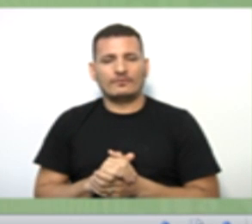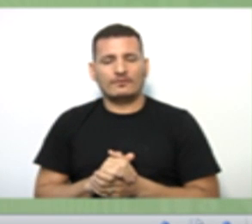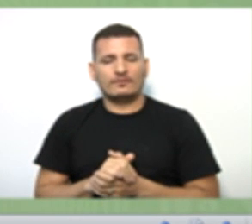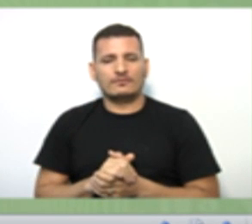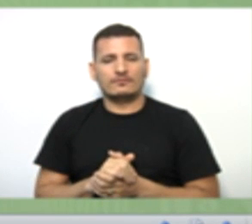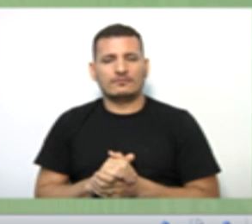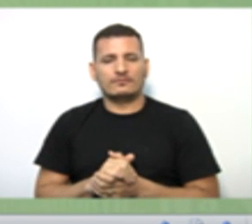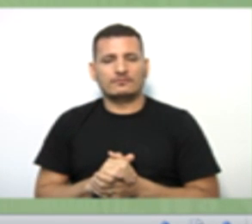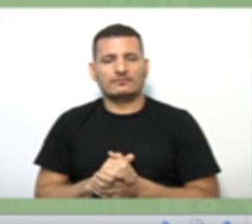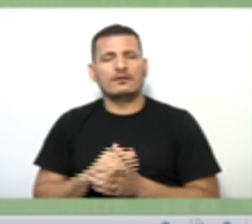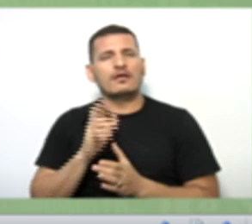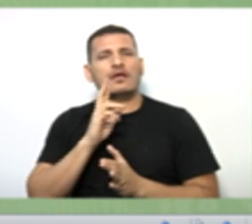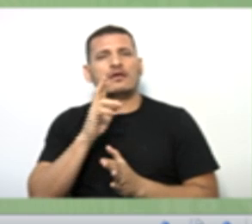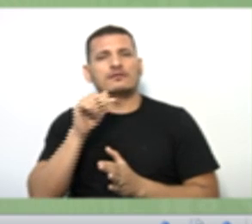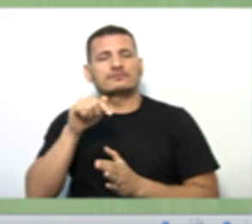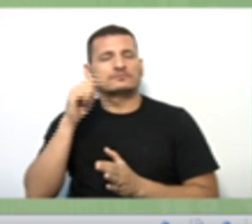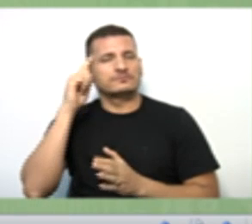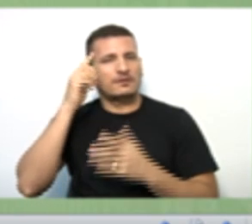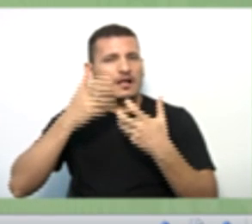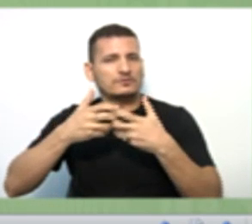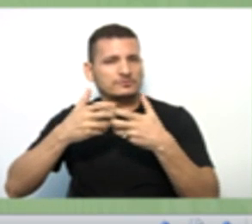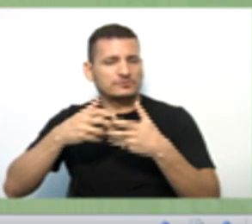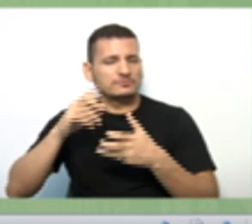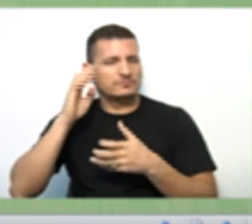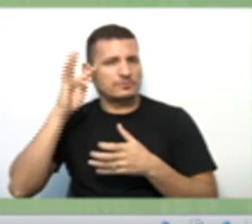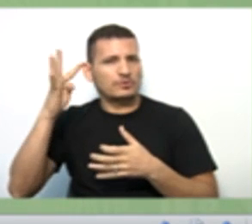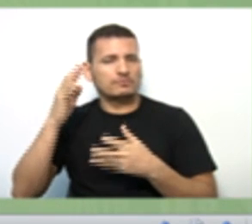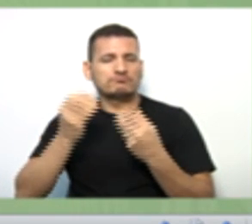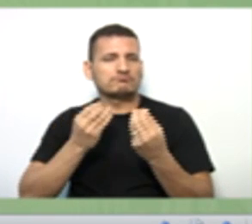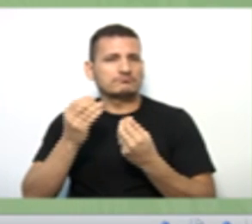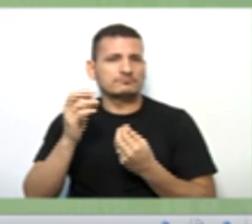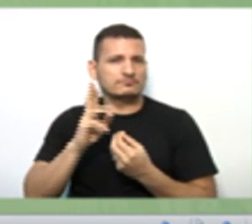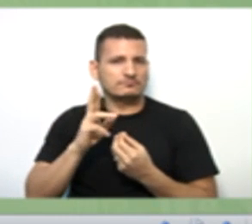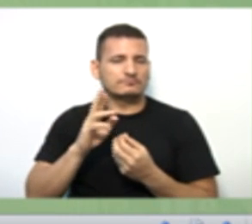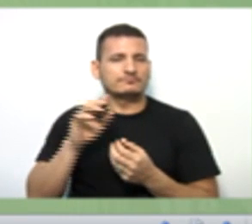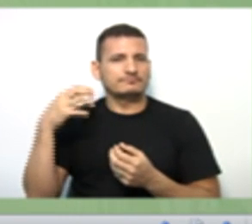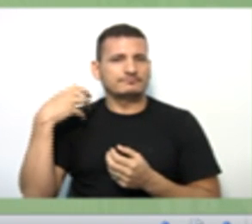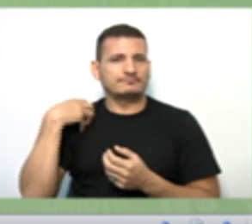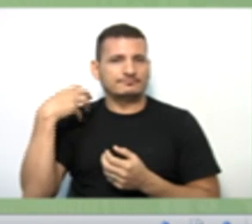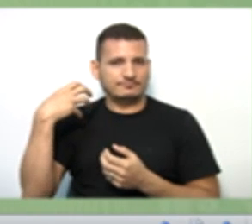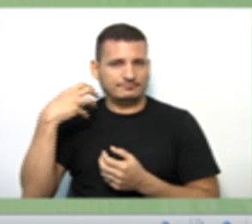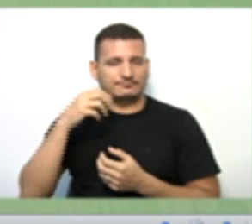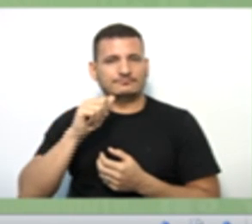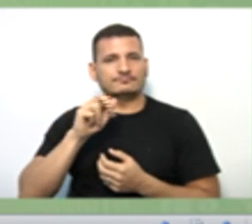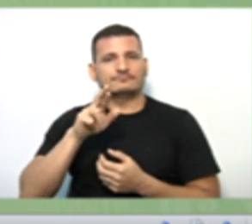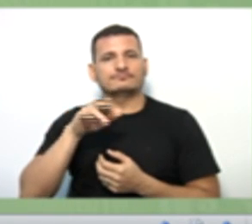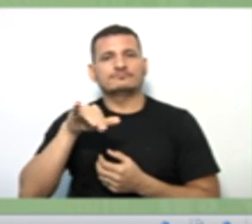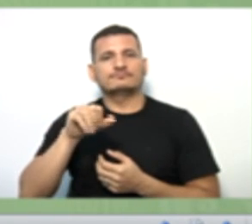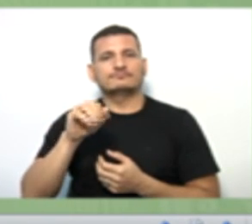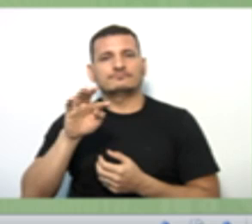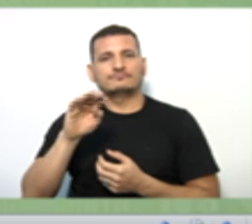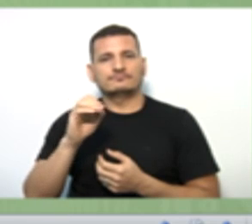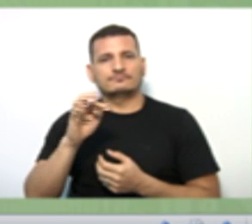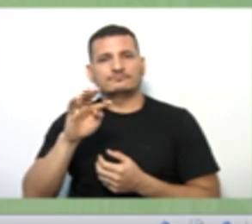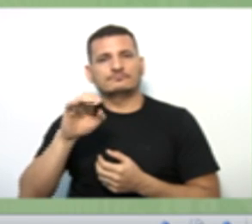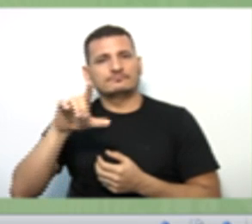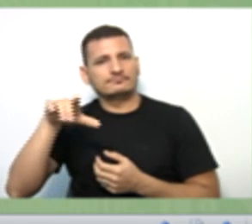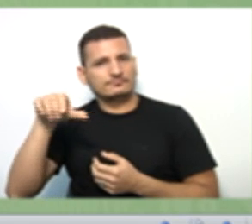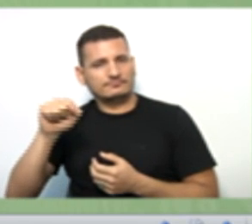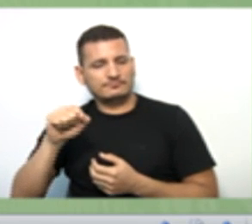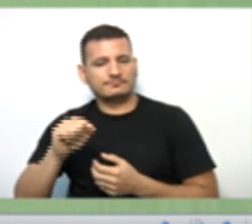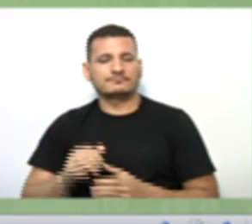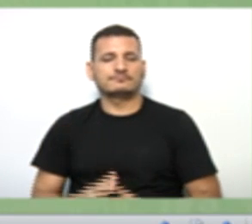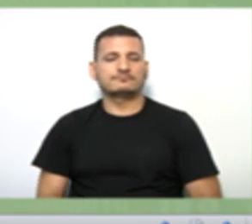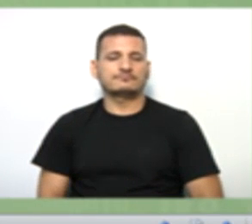que teorizou esse raciocínio lógico? Foi Aristóteles? Quem foi esse cara, né? Então, é também uma das questões para a gente discutir aí,